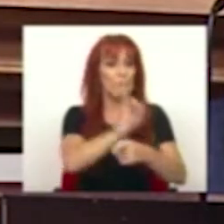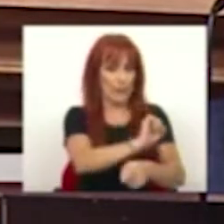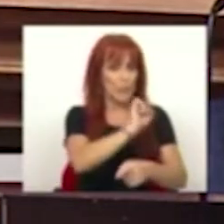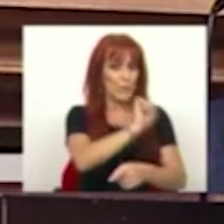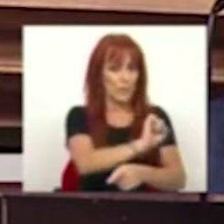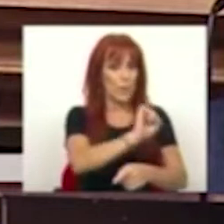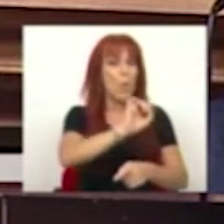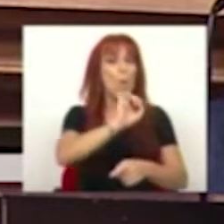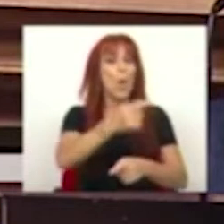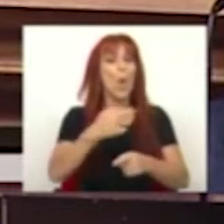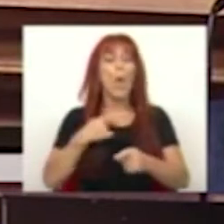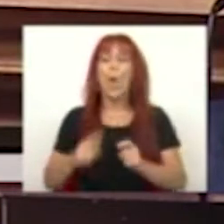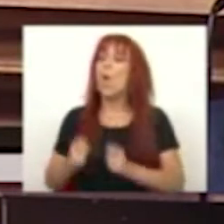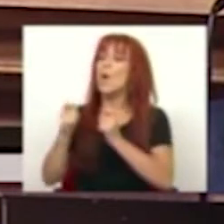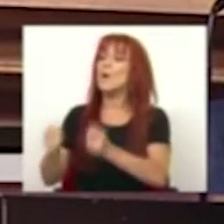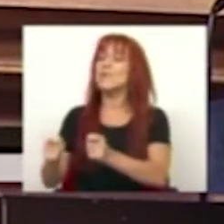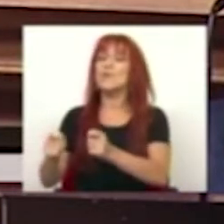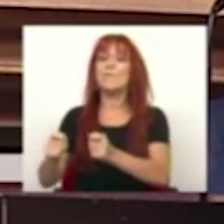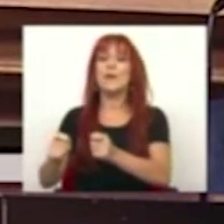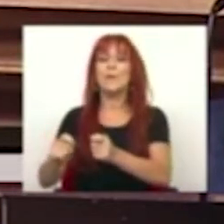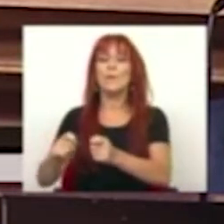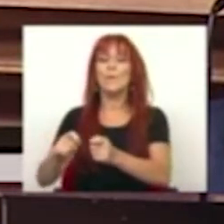filho, ou se deve investir